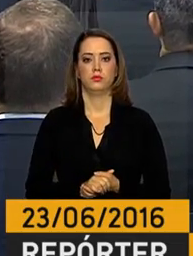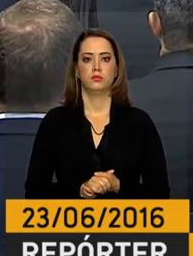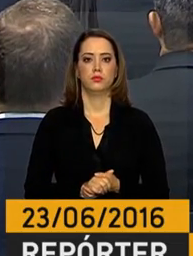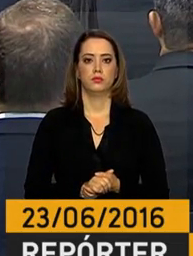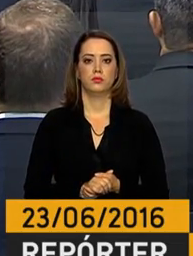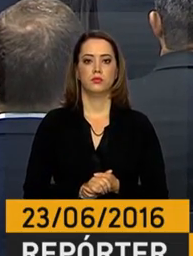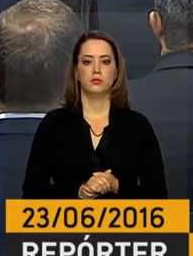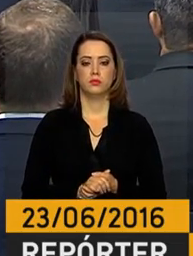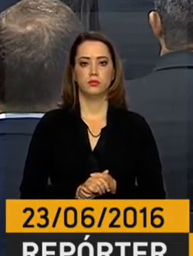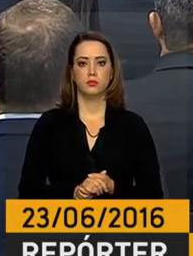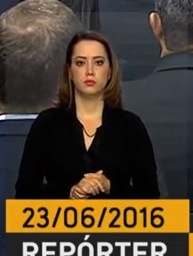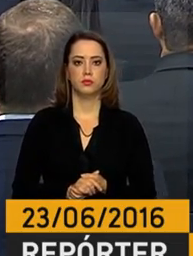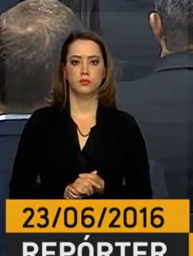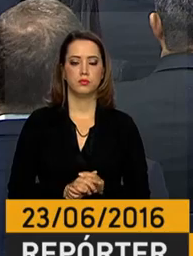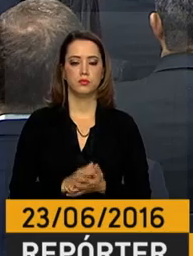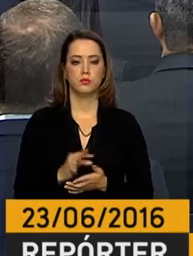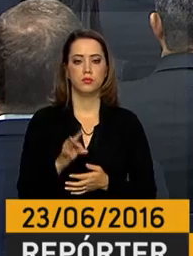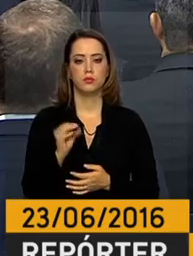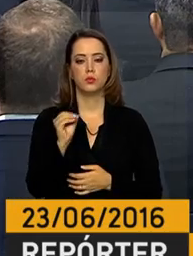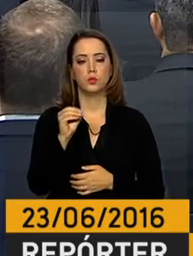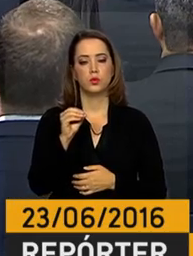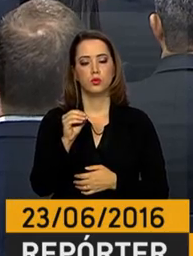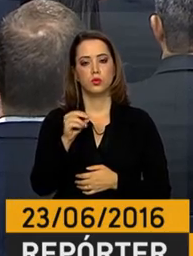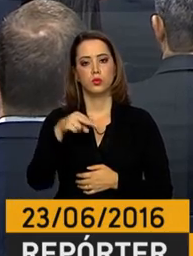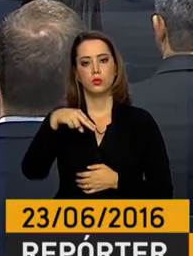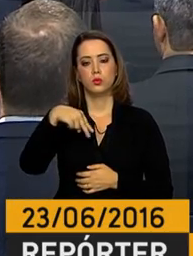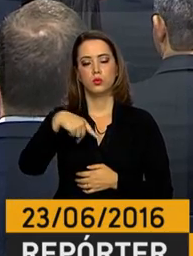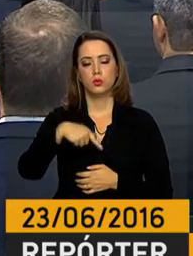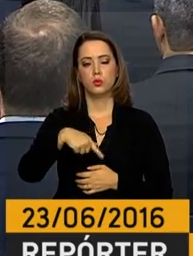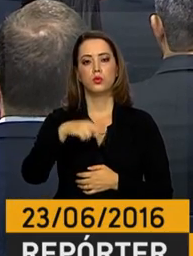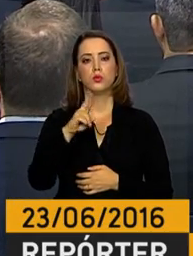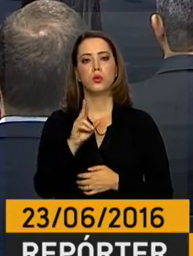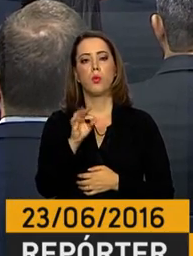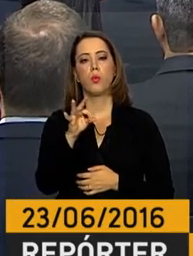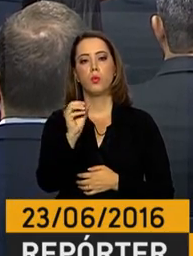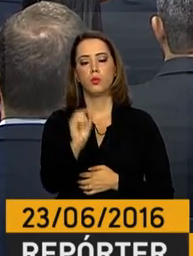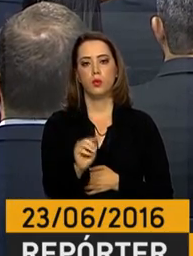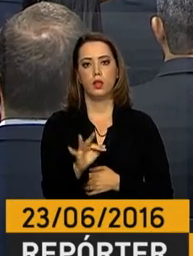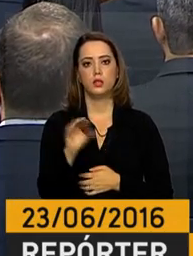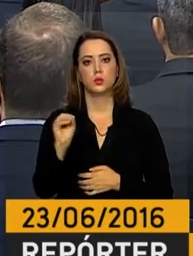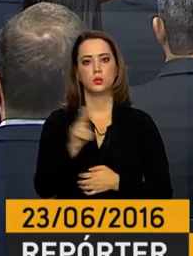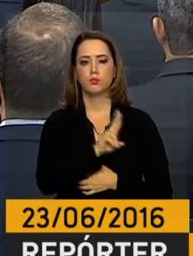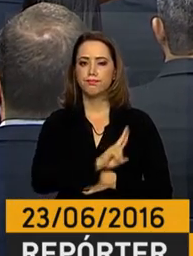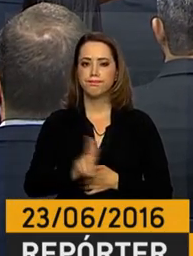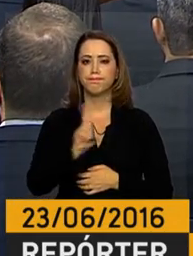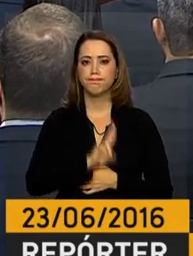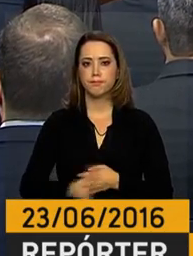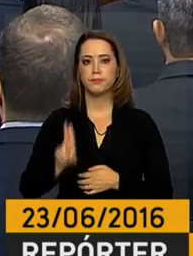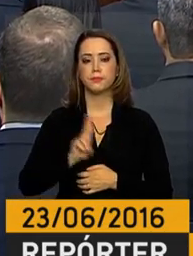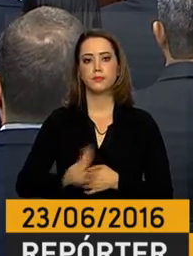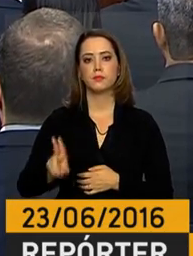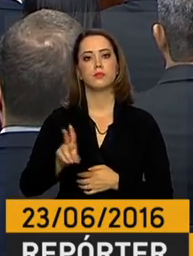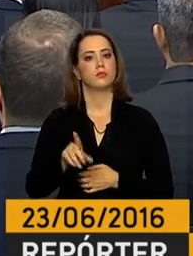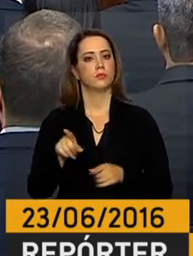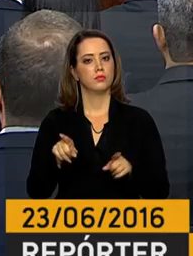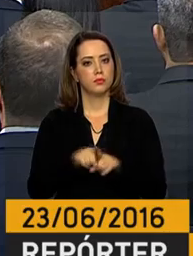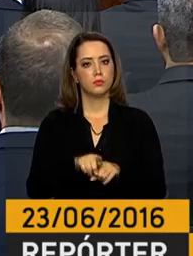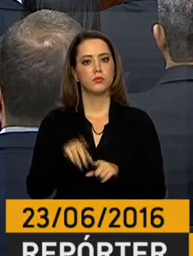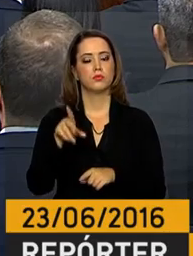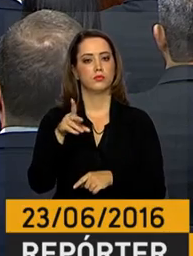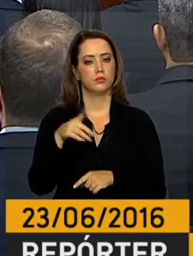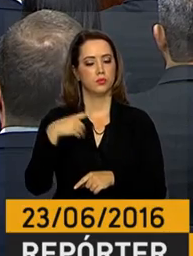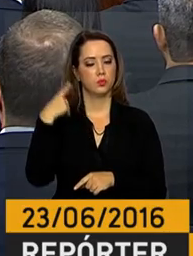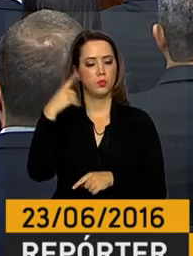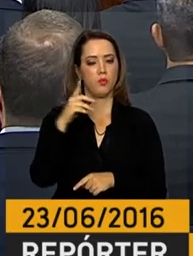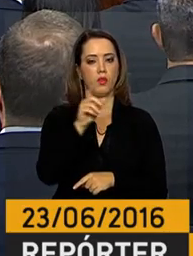Alves dror qu Jardim Fábio Medina Osório da Advocacia Geral da União